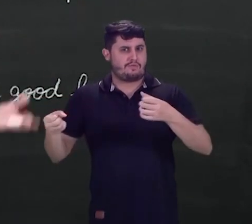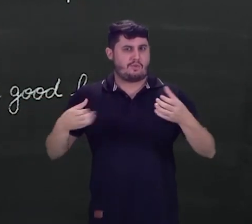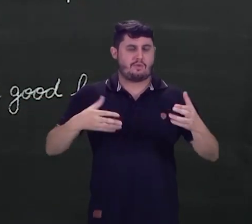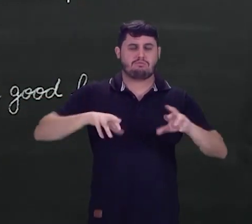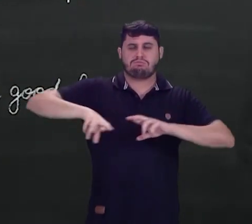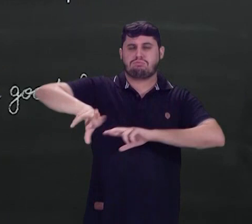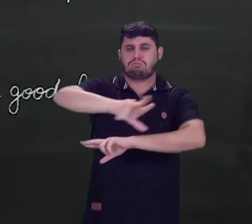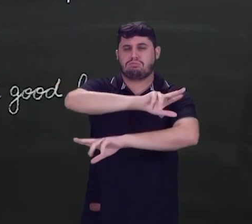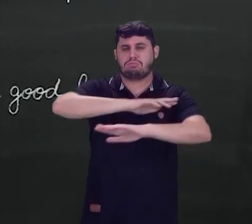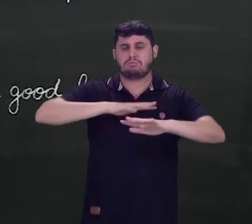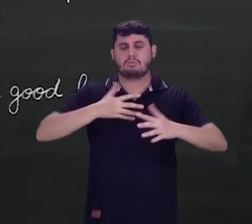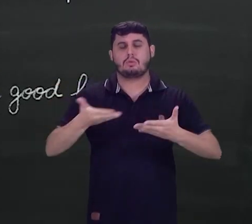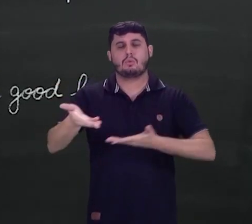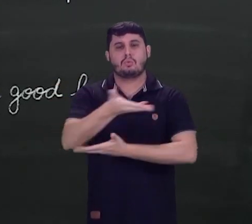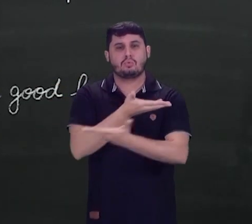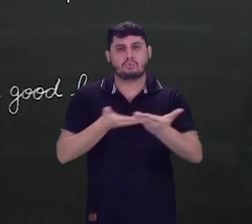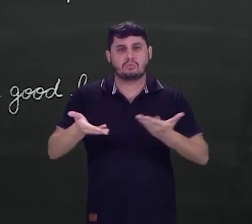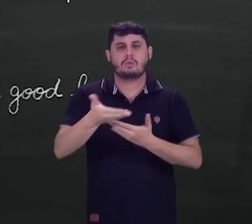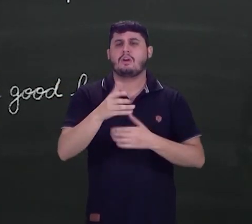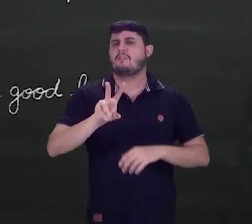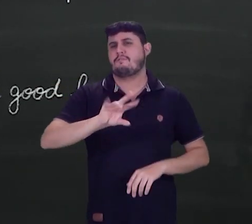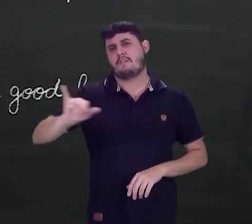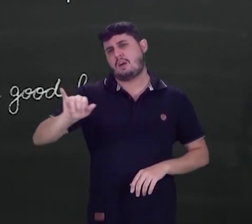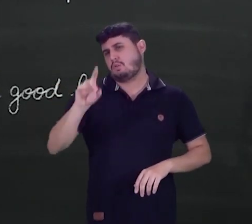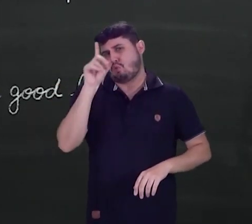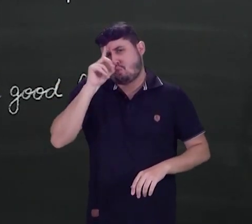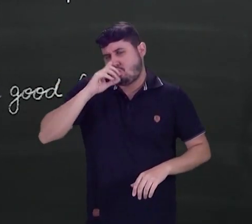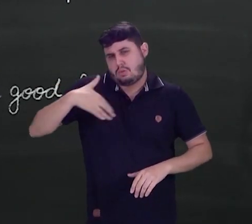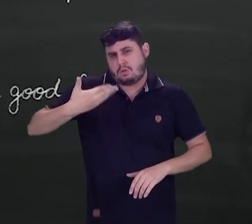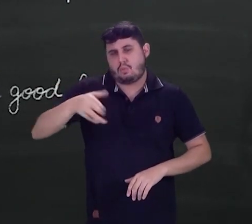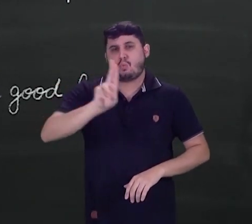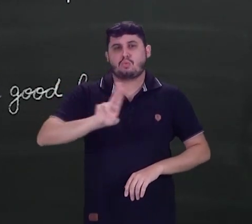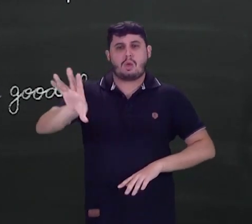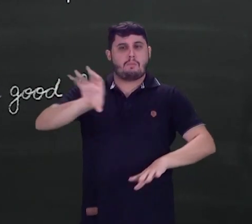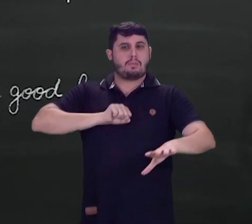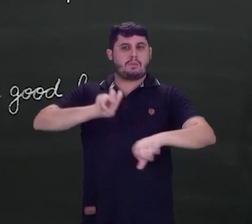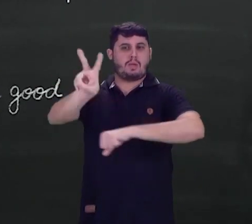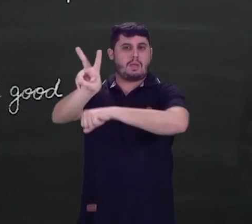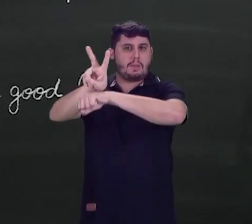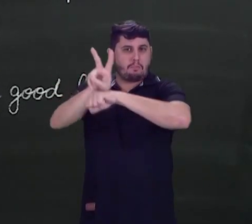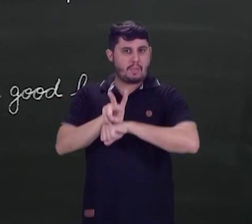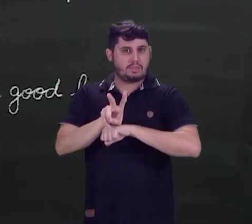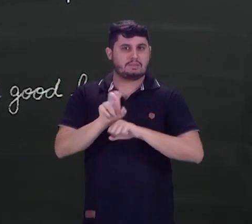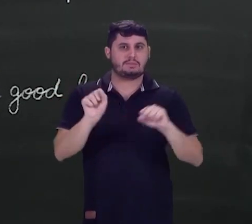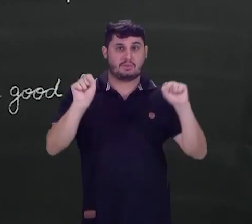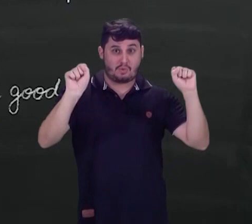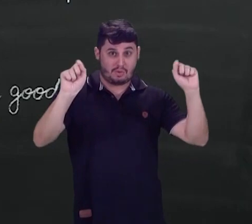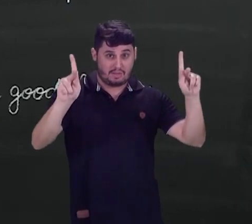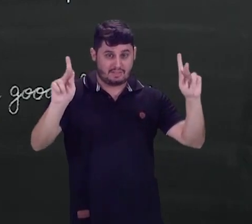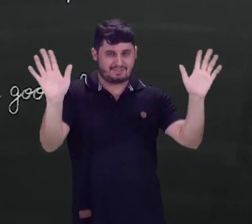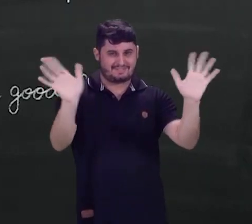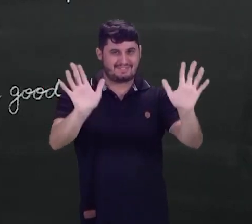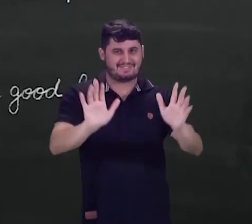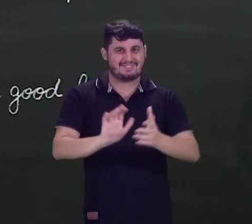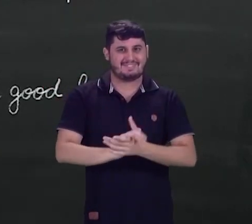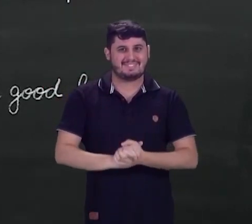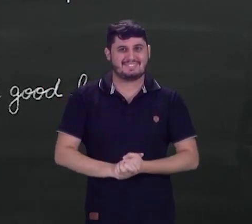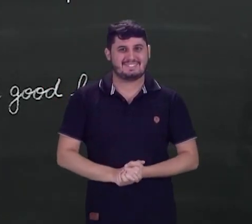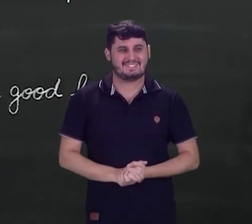globalizado, vão cada vez fazer mais parte do nosso dia a dia. Certo? E é isso. See you. Bye, bye.